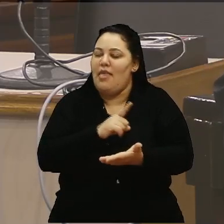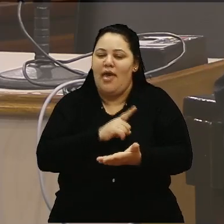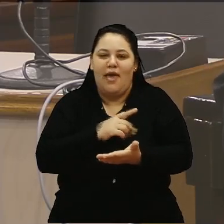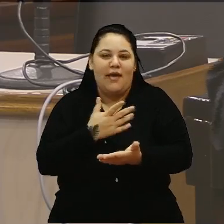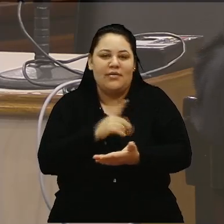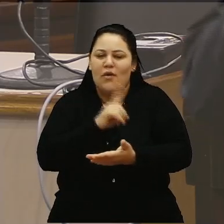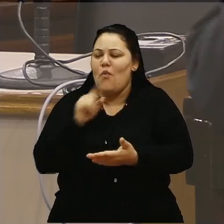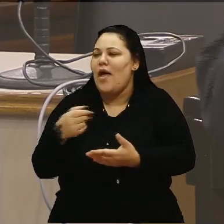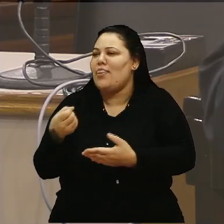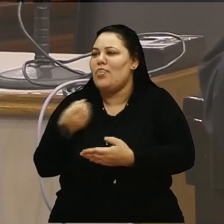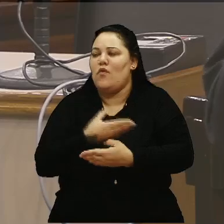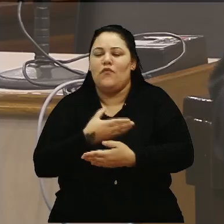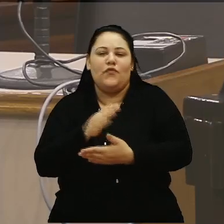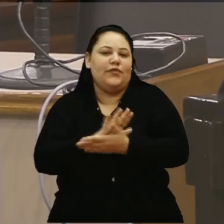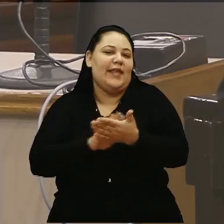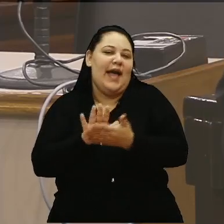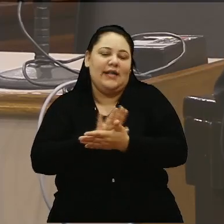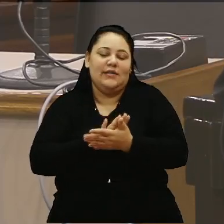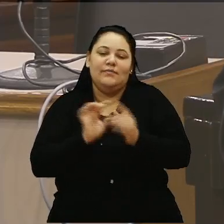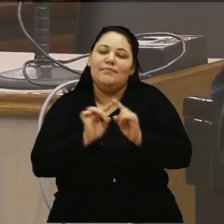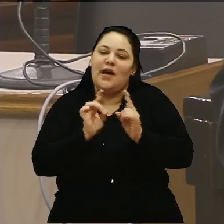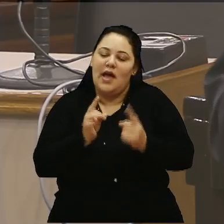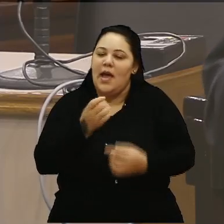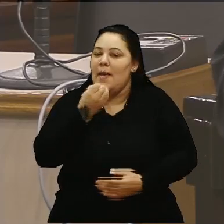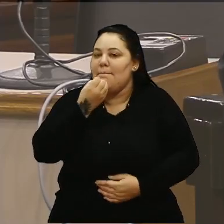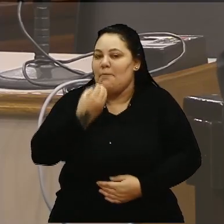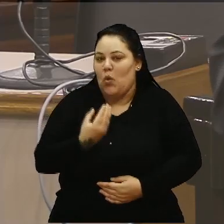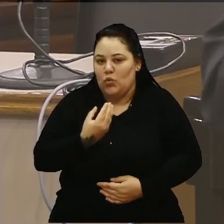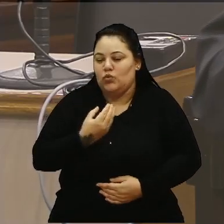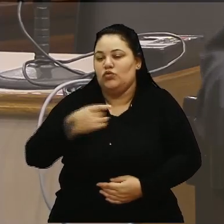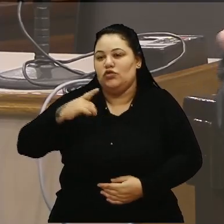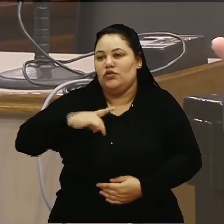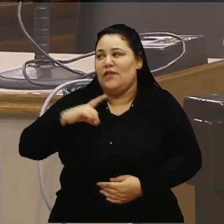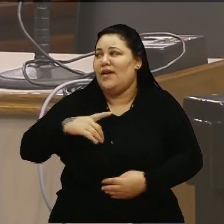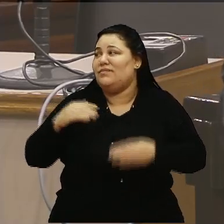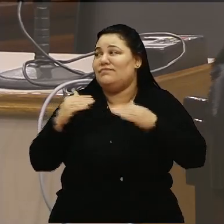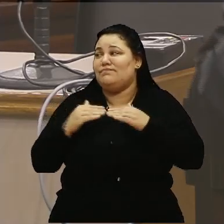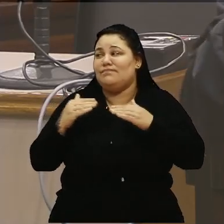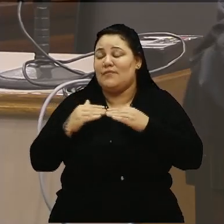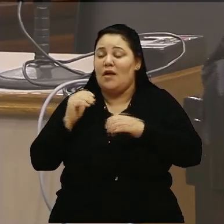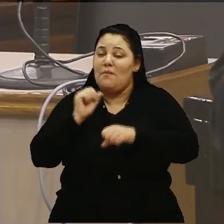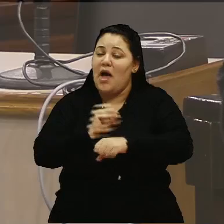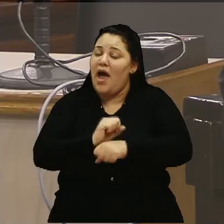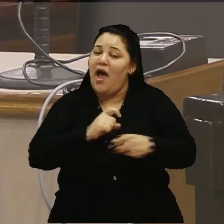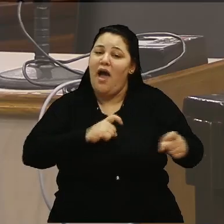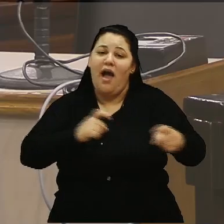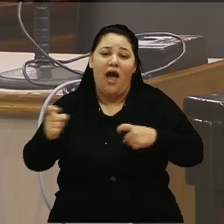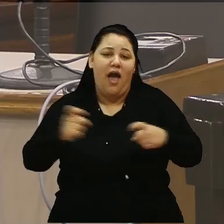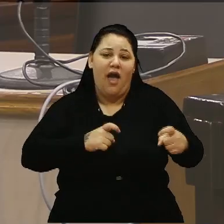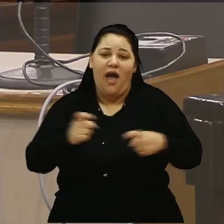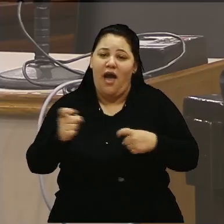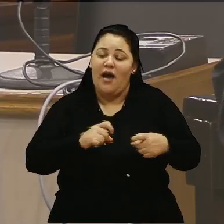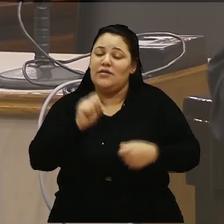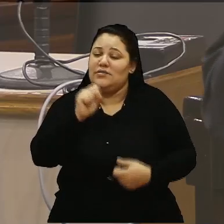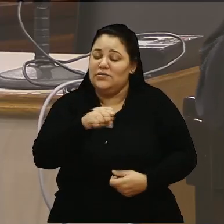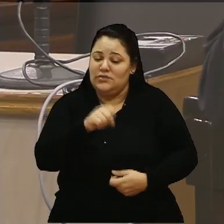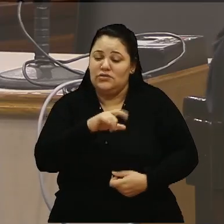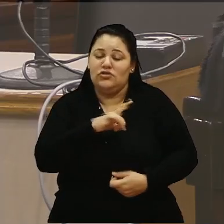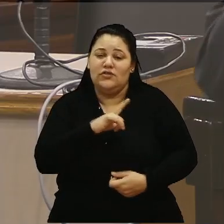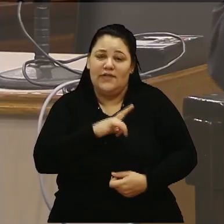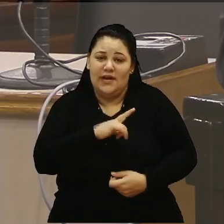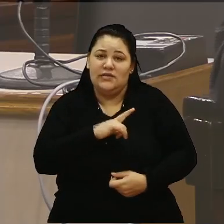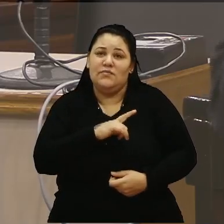é novidade, mas era bom que houvesse um consenso de que parasse com essa guerra, que houvesse sim uma interferência da